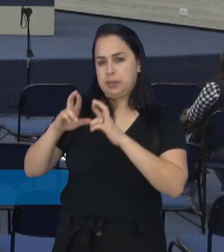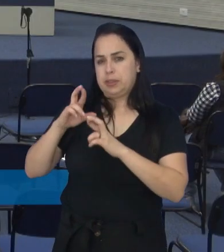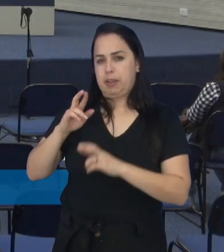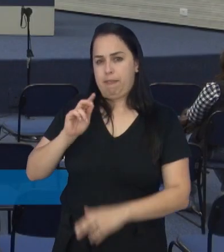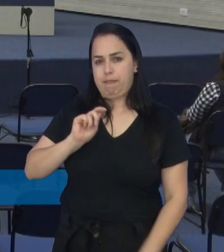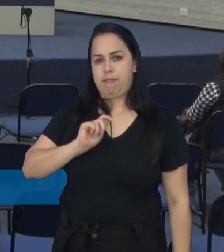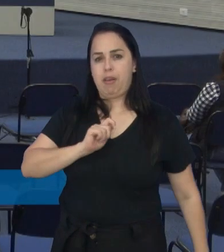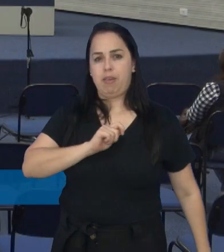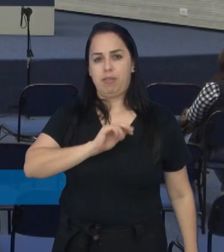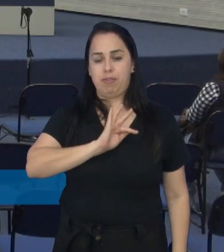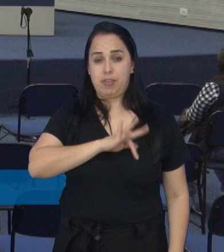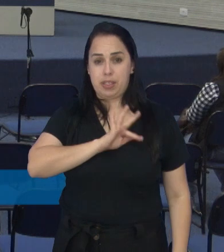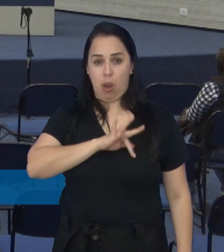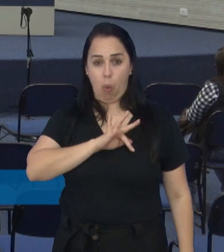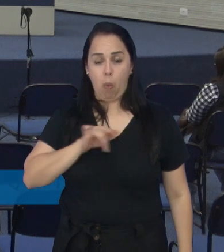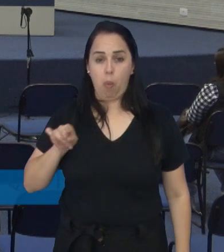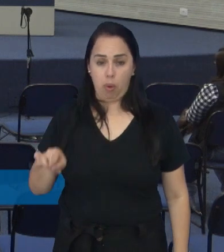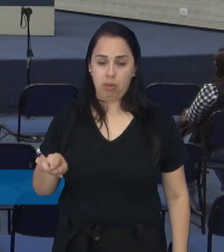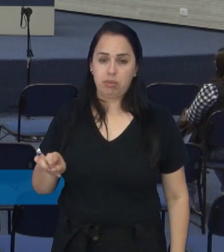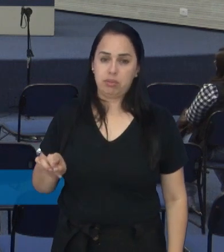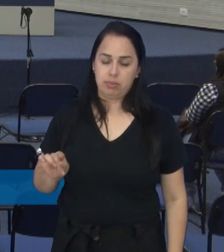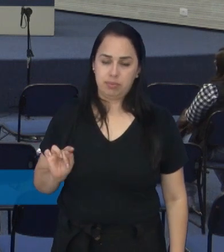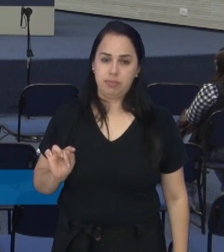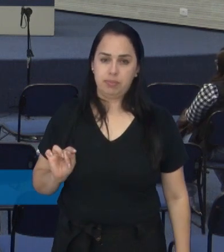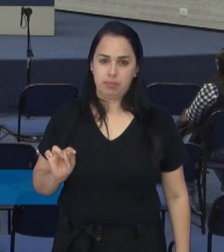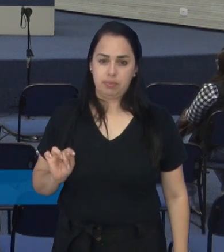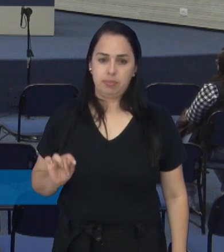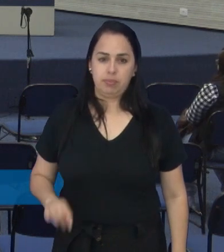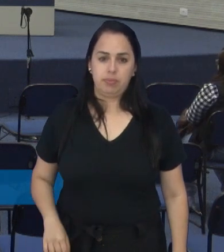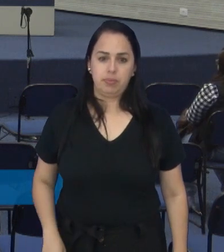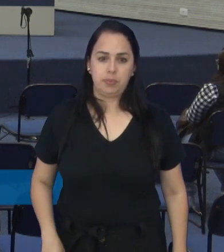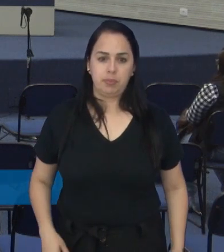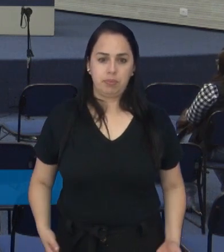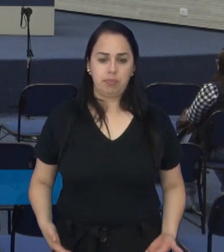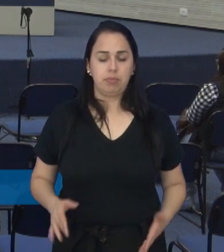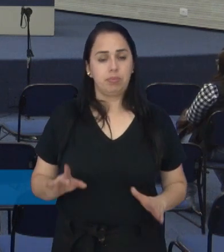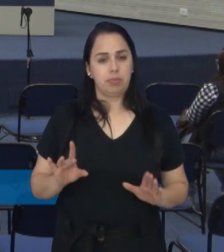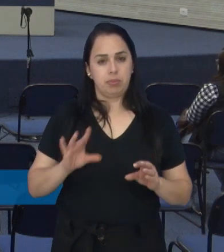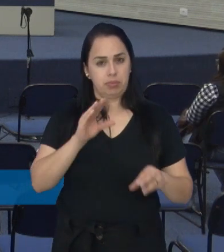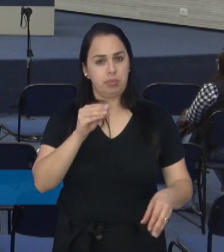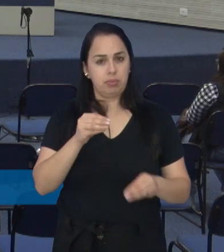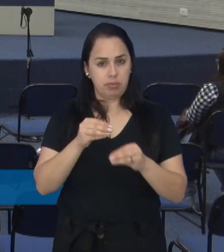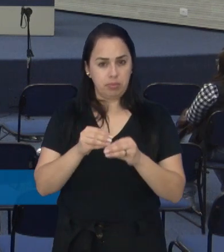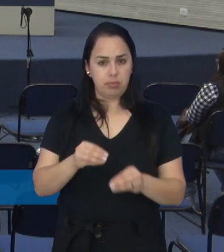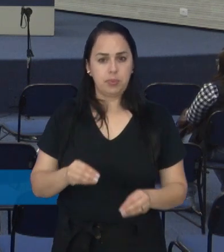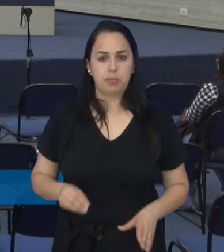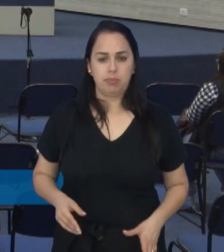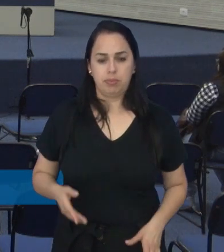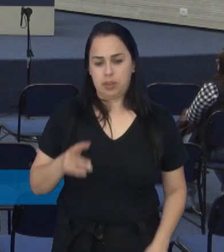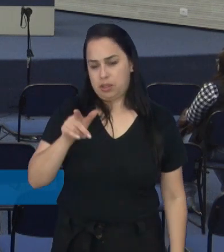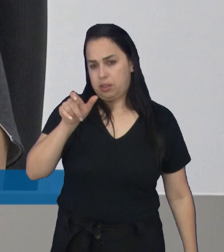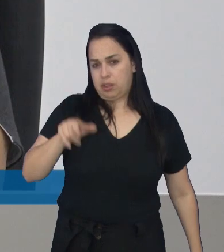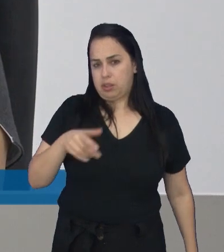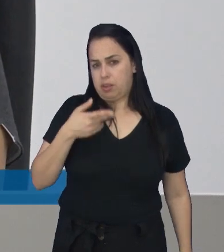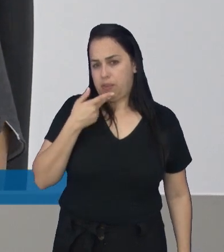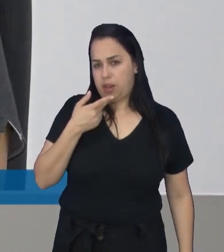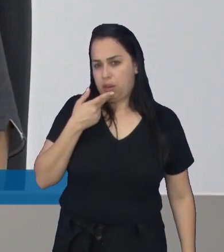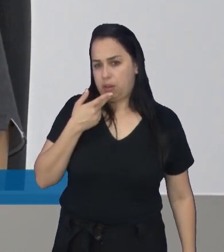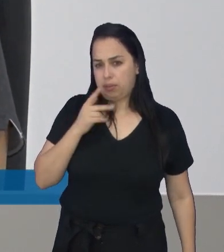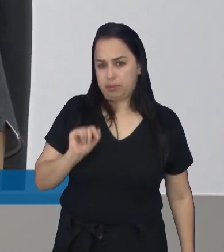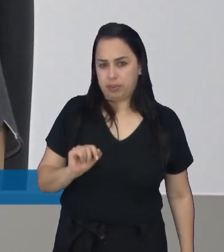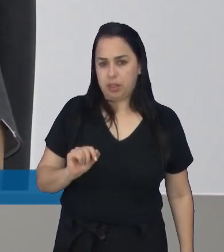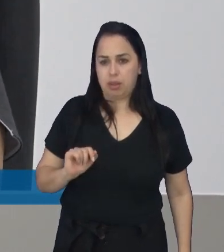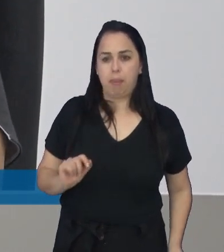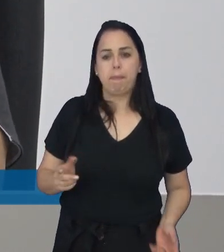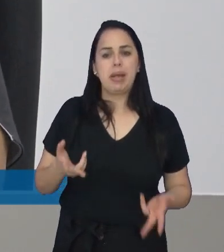e controle social então lá que é o Fórum de discussões eu só queria também acrescentar na sua fala que não